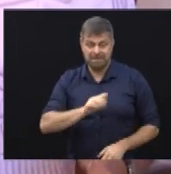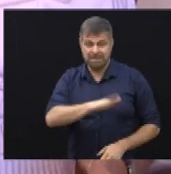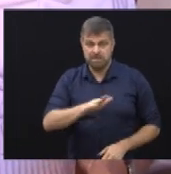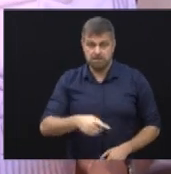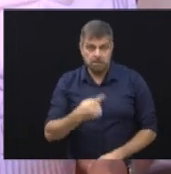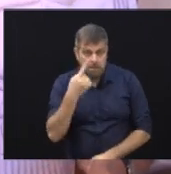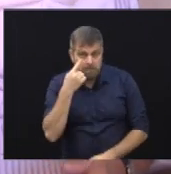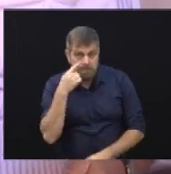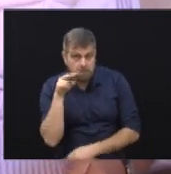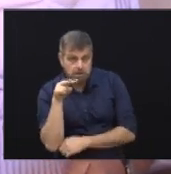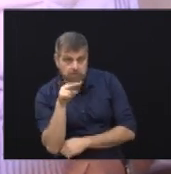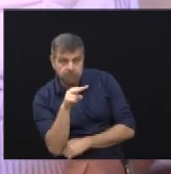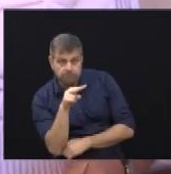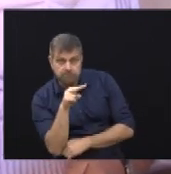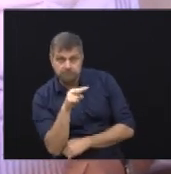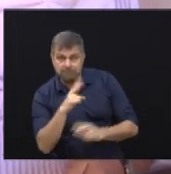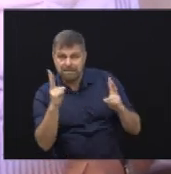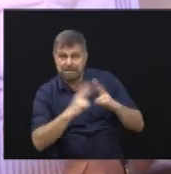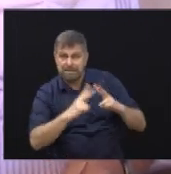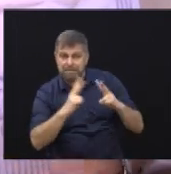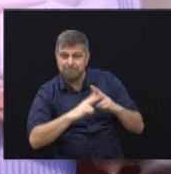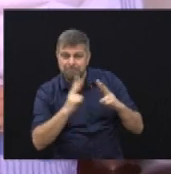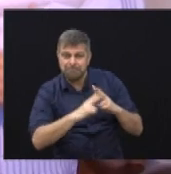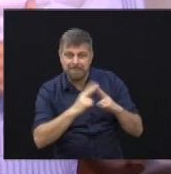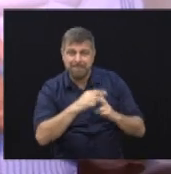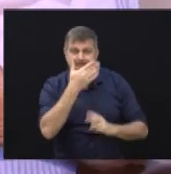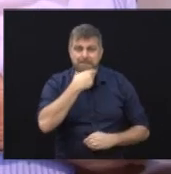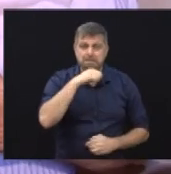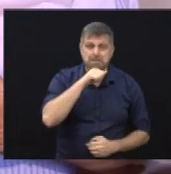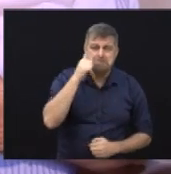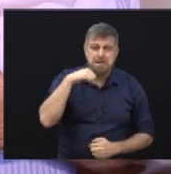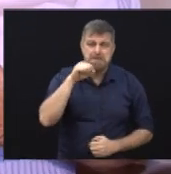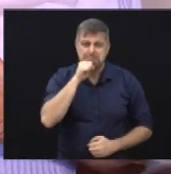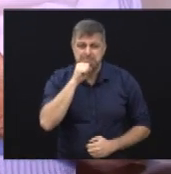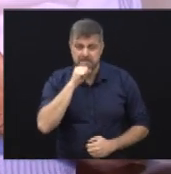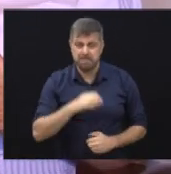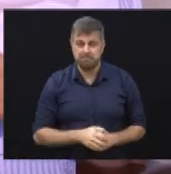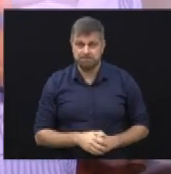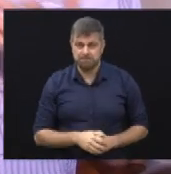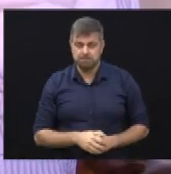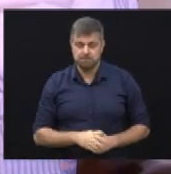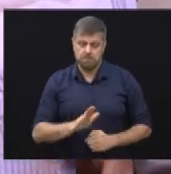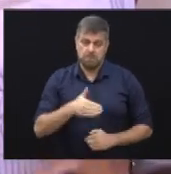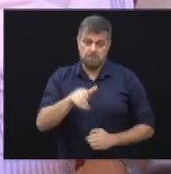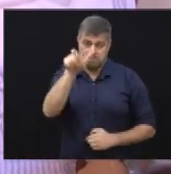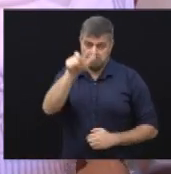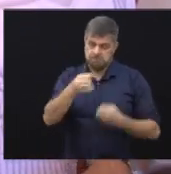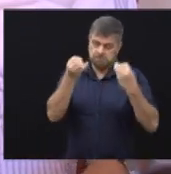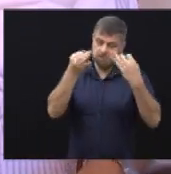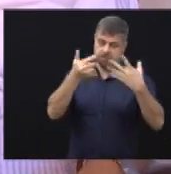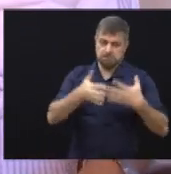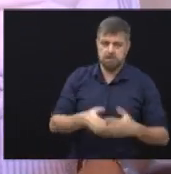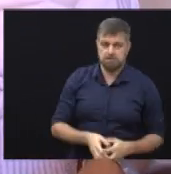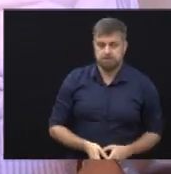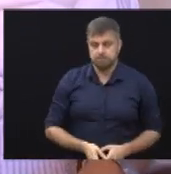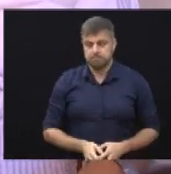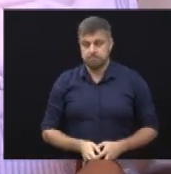que presenciam cenas de violência, principalmente entre os pais. Então, quando alguém diz assim,